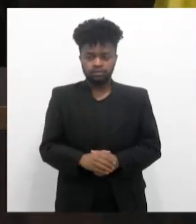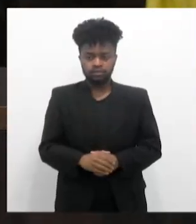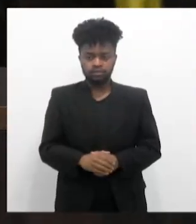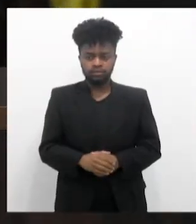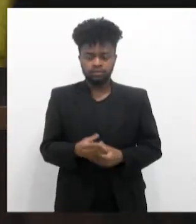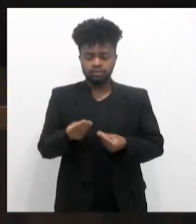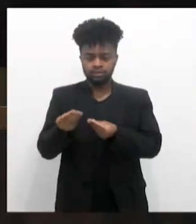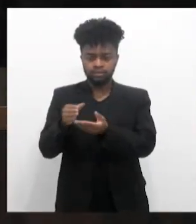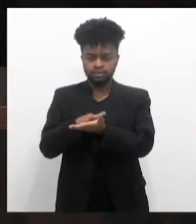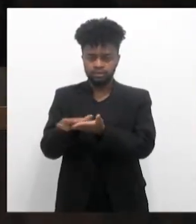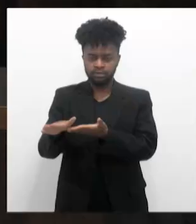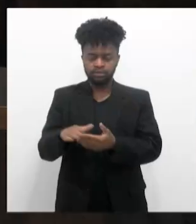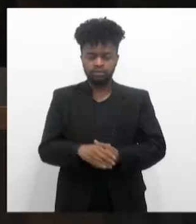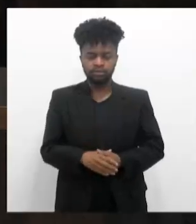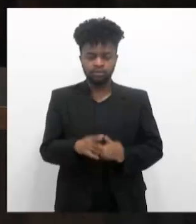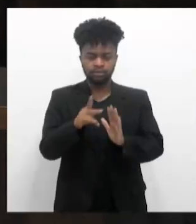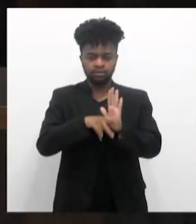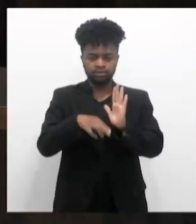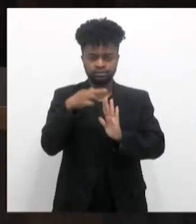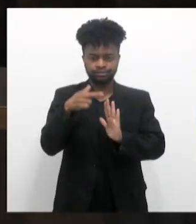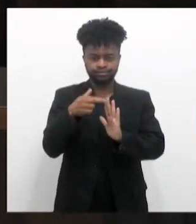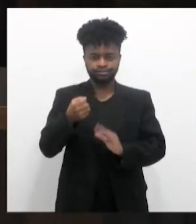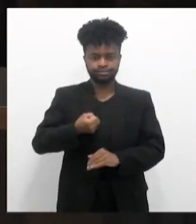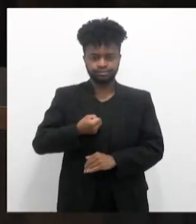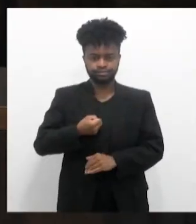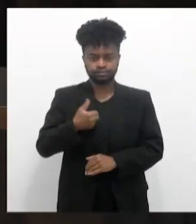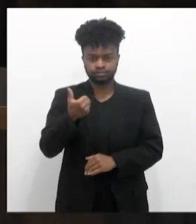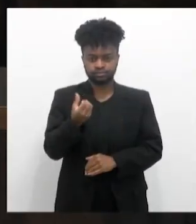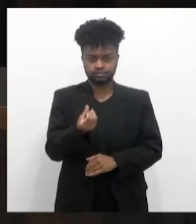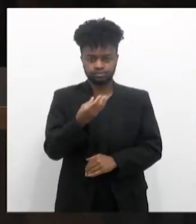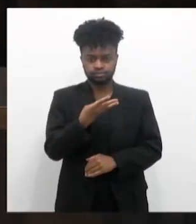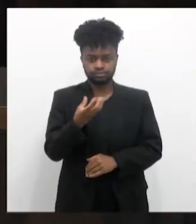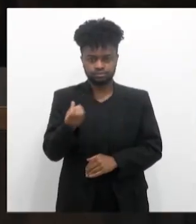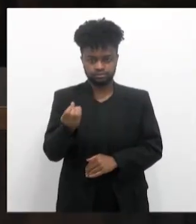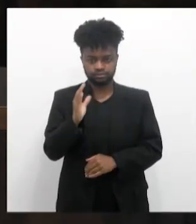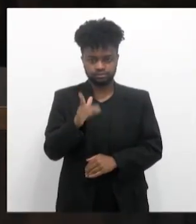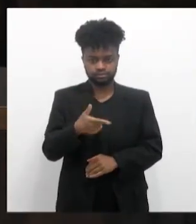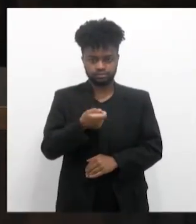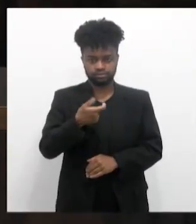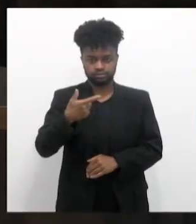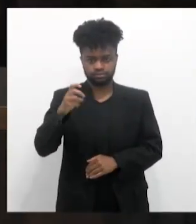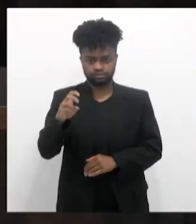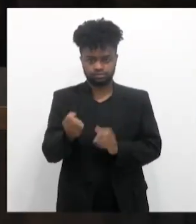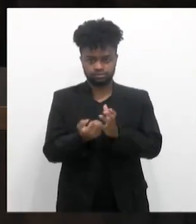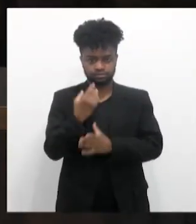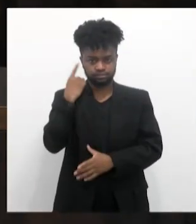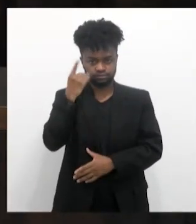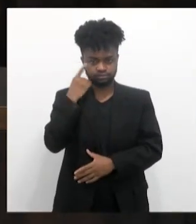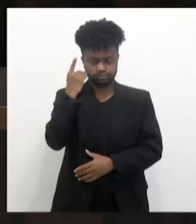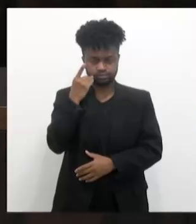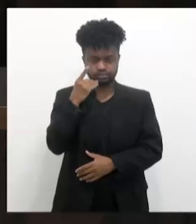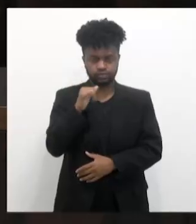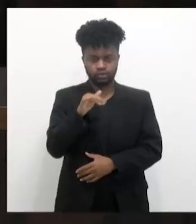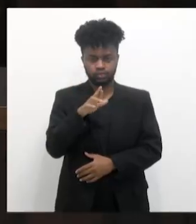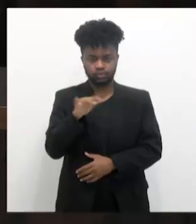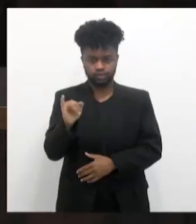e vai à promulgação. Projeto de resolução número 1646 de 2025, de autoria do deputado Yuri Moura, que concede o